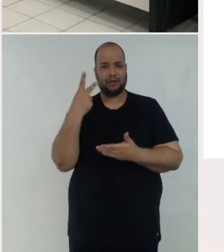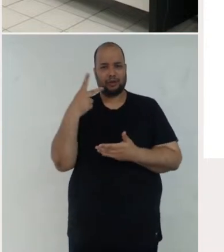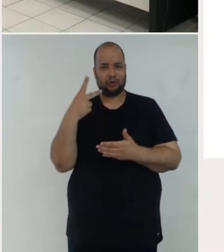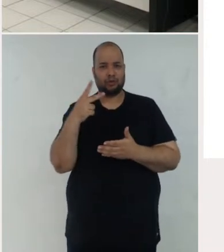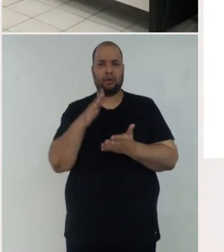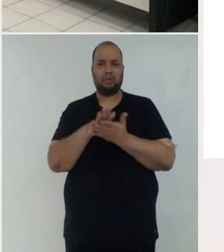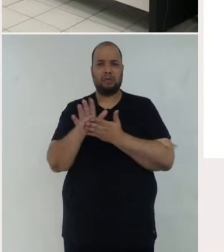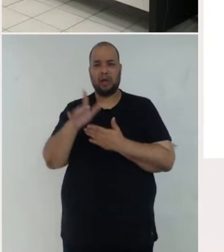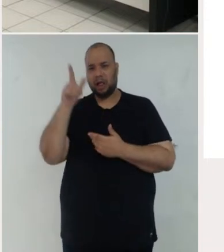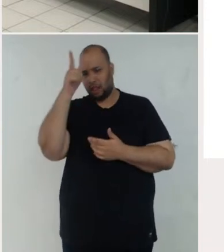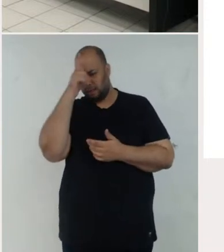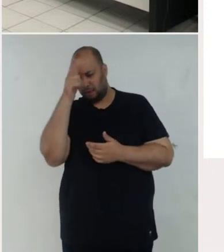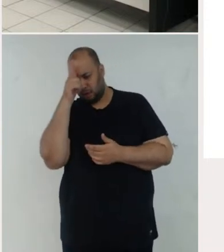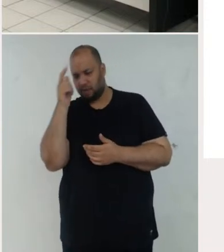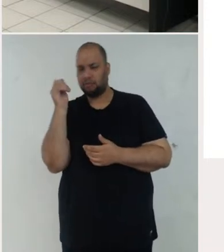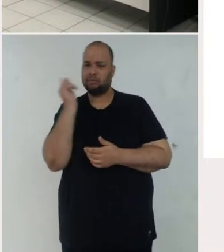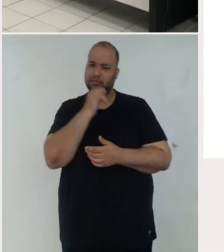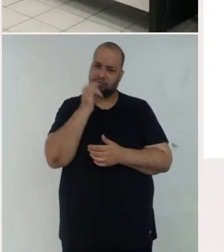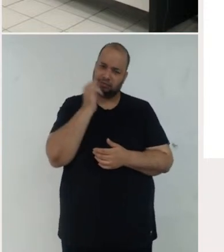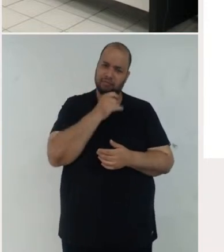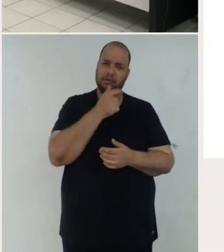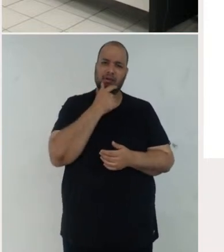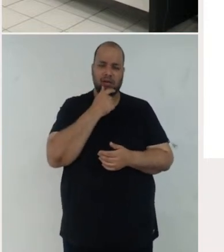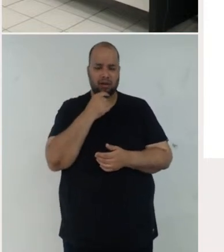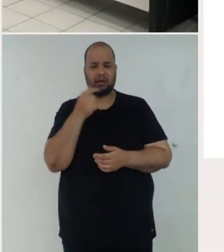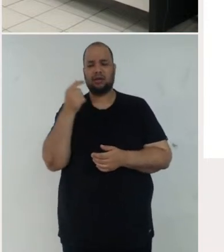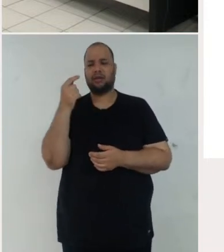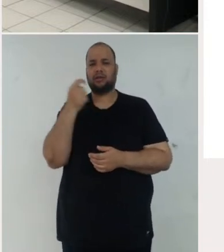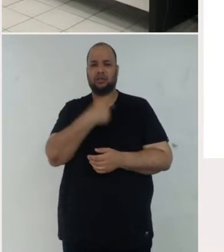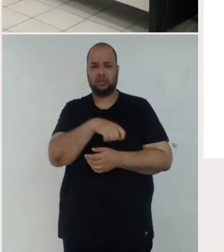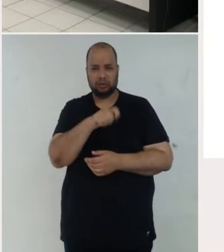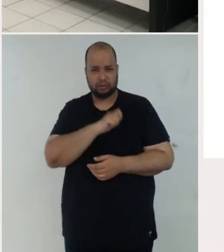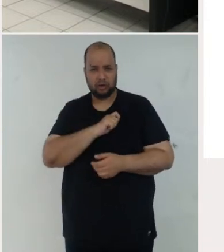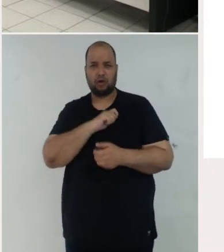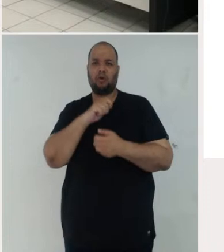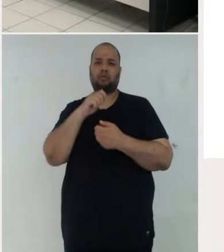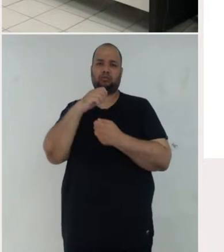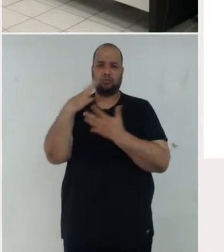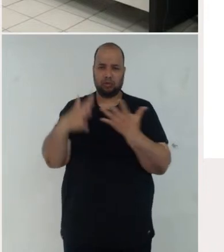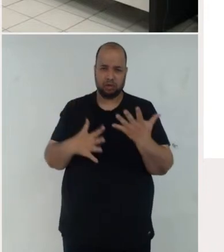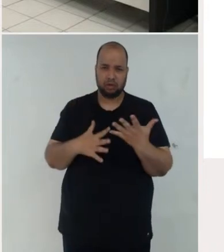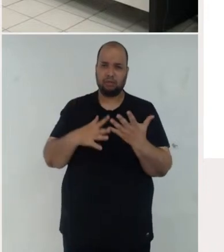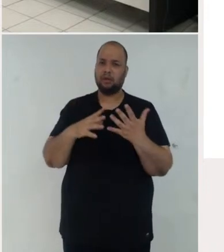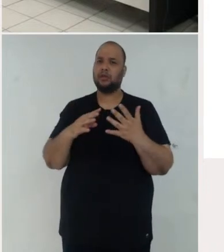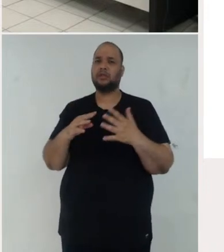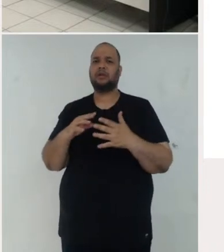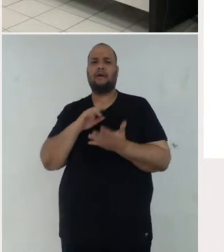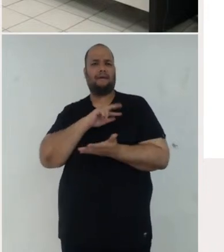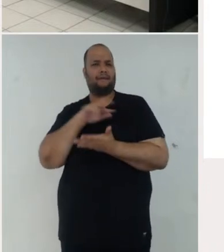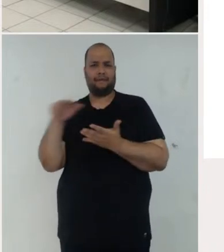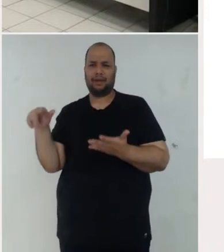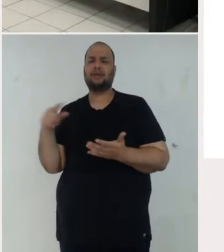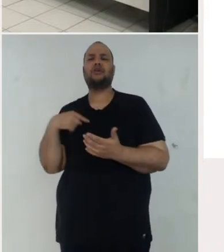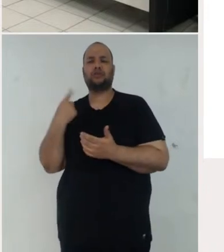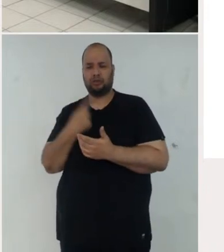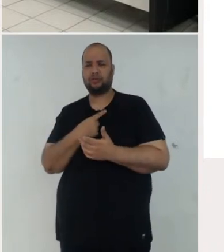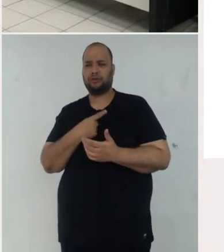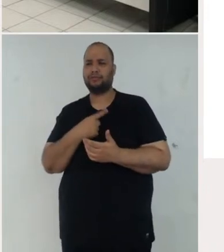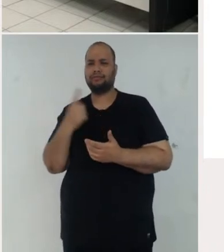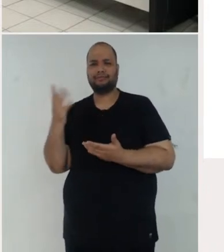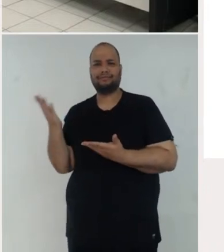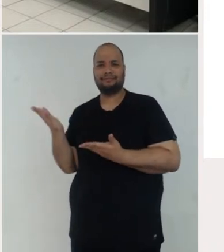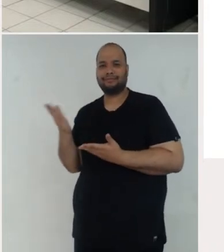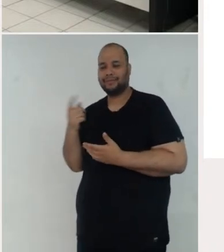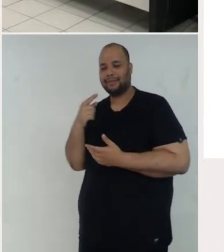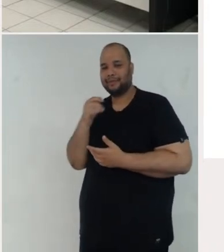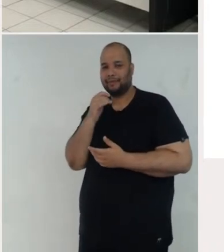em alemão, italiano, inglês, espanhol, libras, né, Carlos? E então, esse